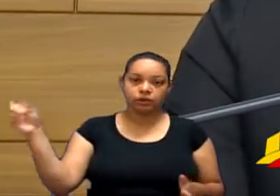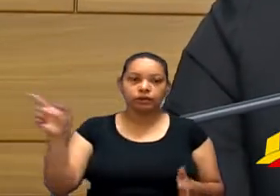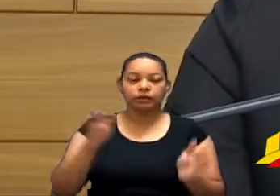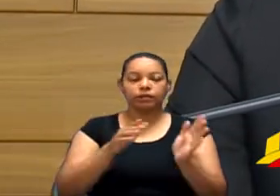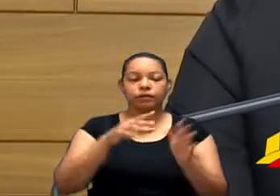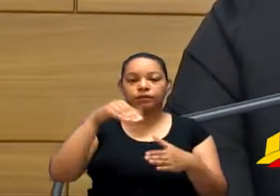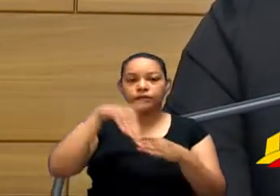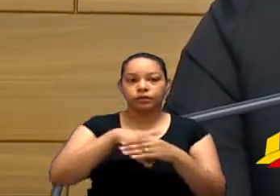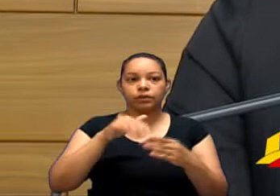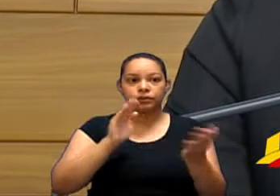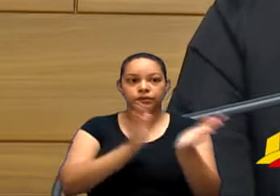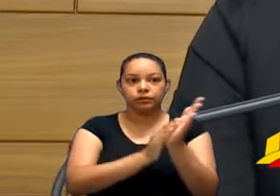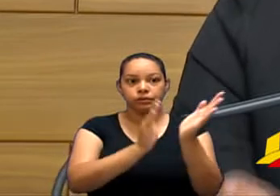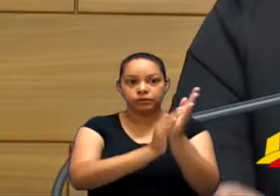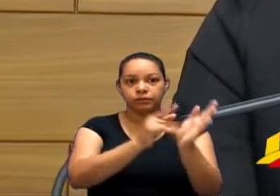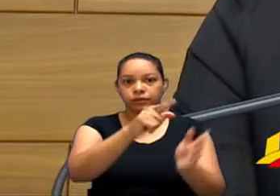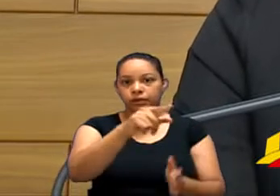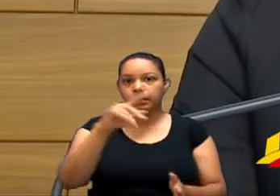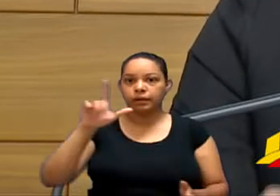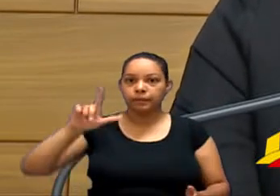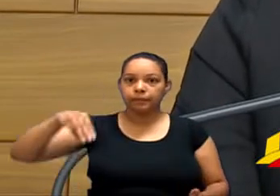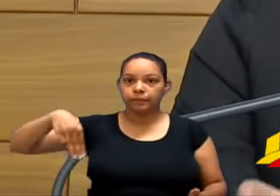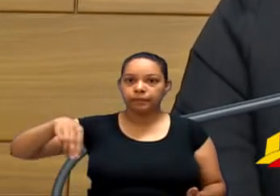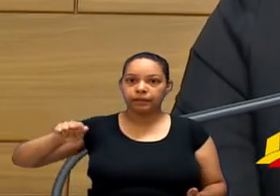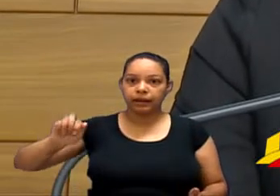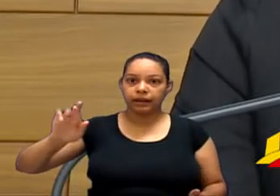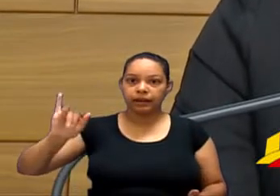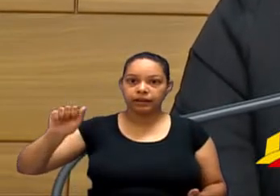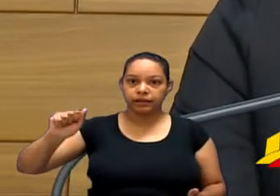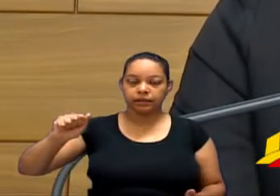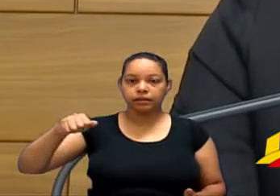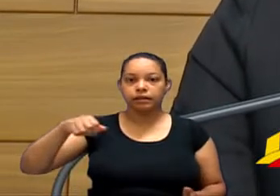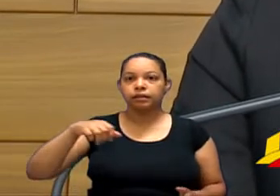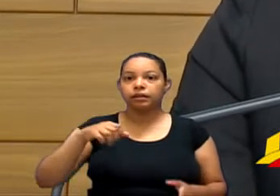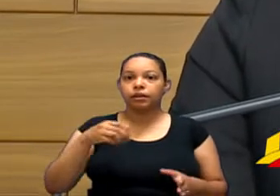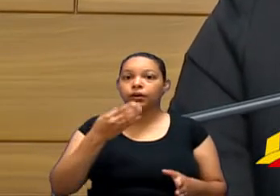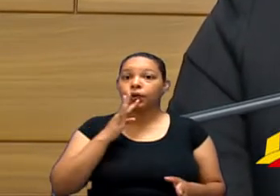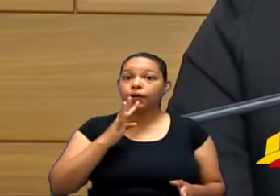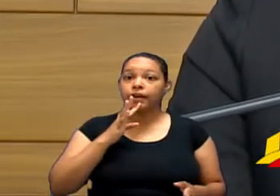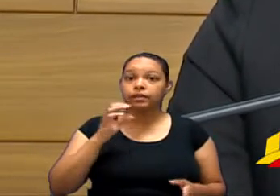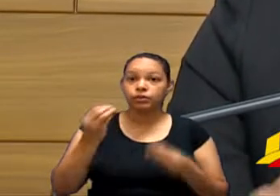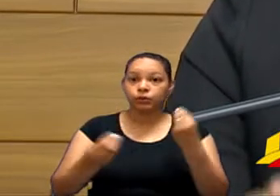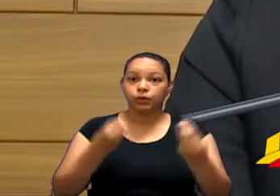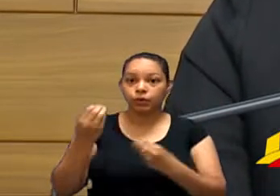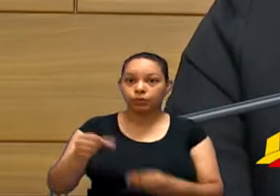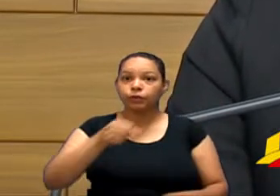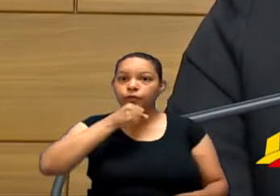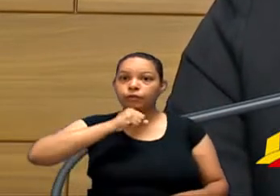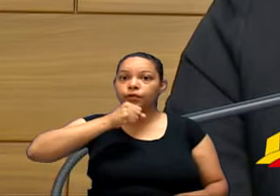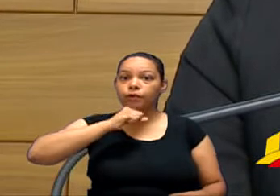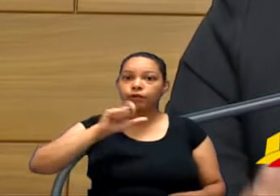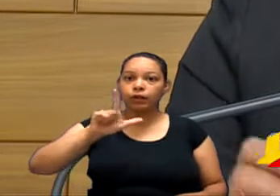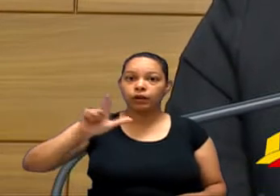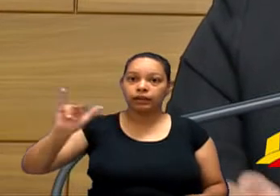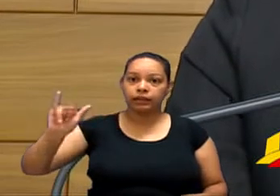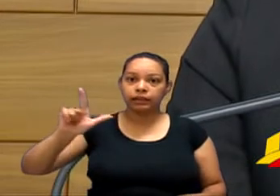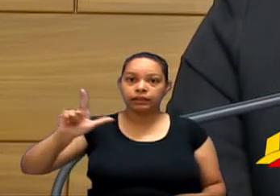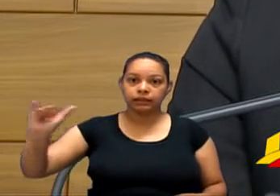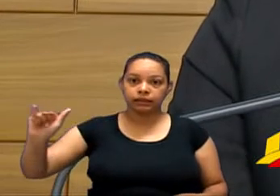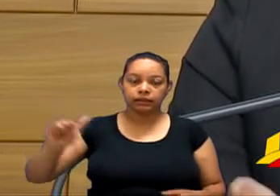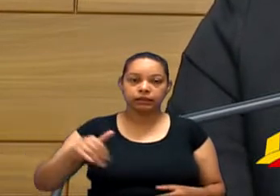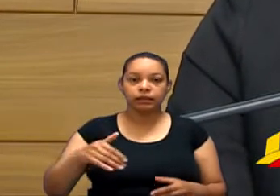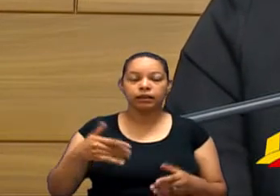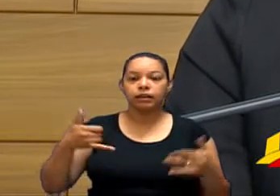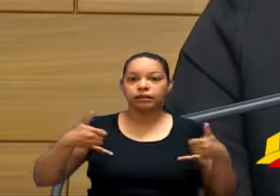Teixeira carinhosamente conhecida por vó li li pela passagem da sua data natalícia comemorando